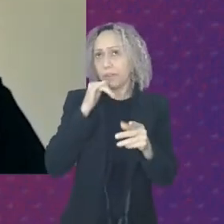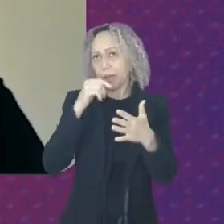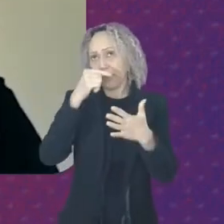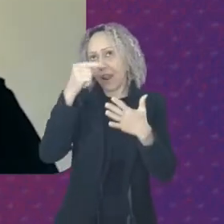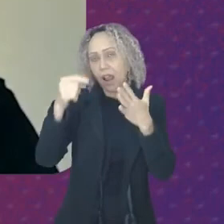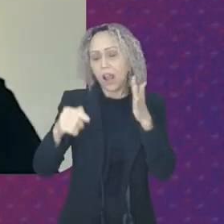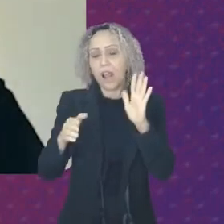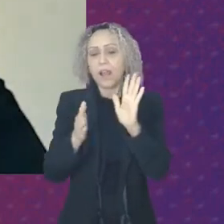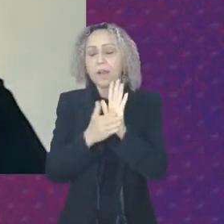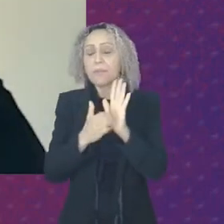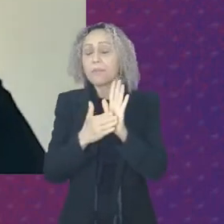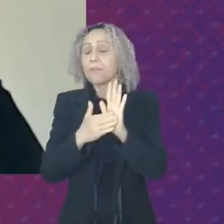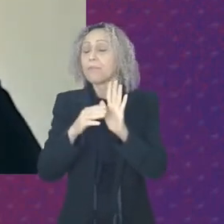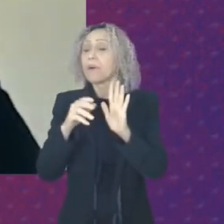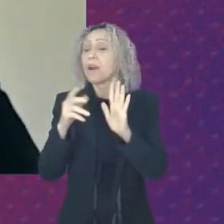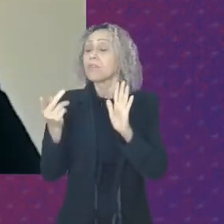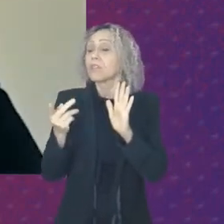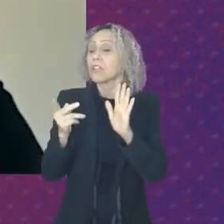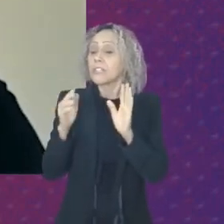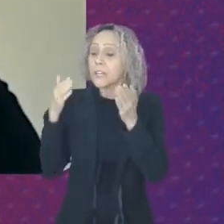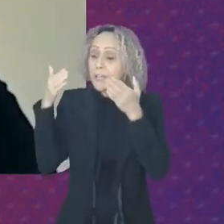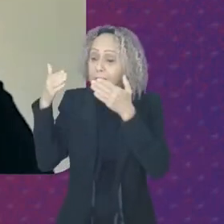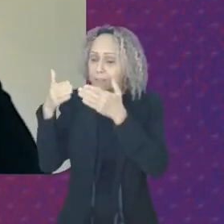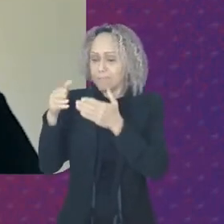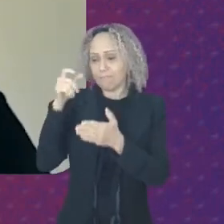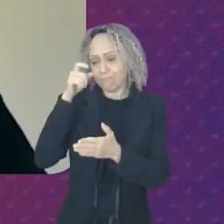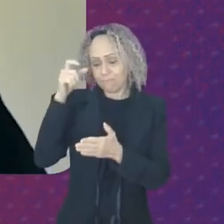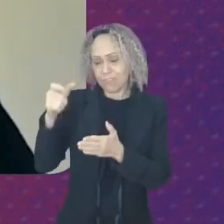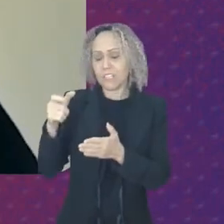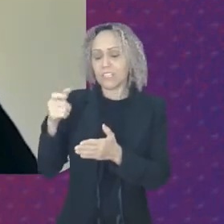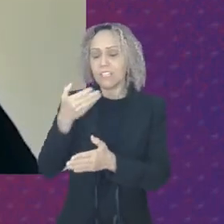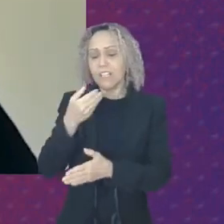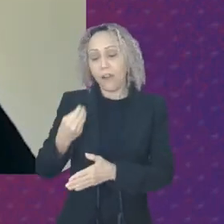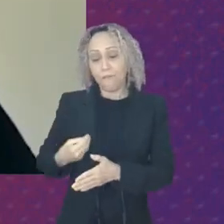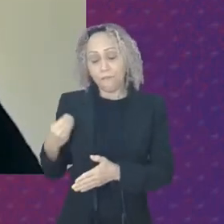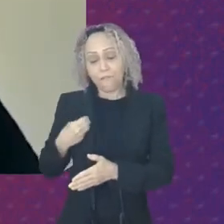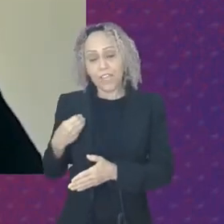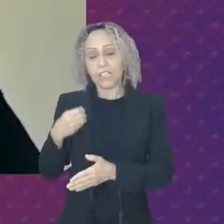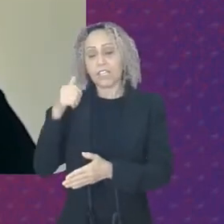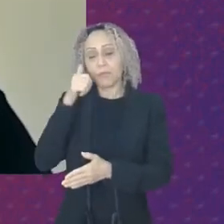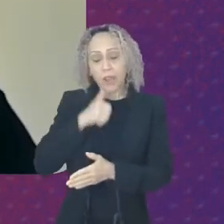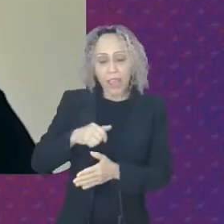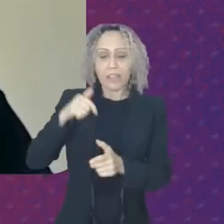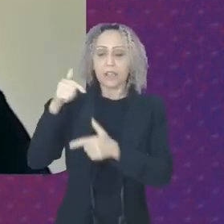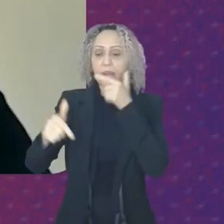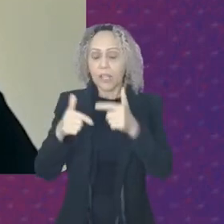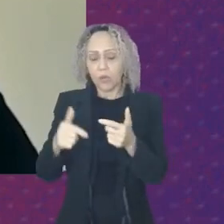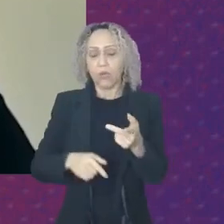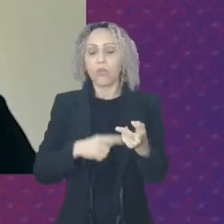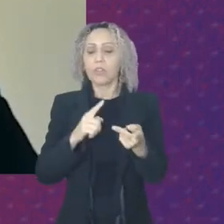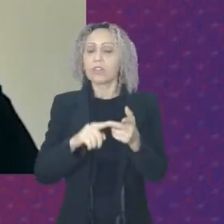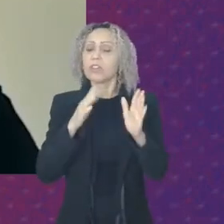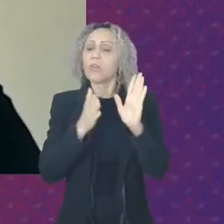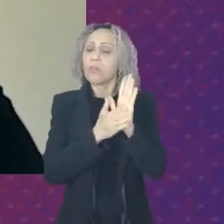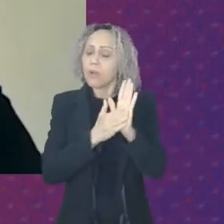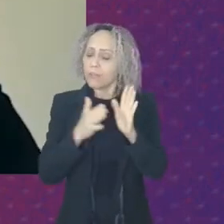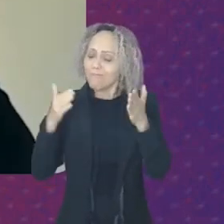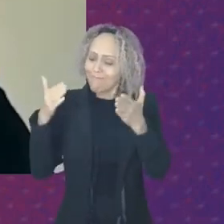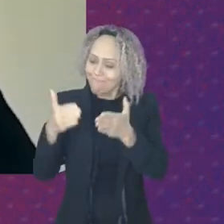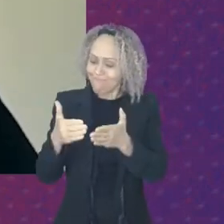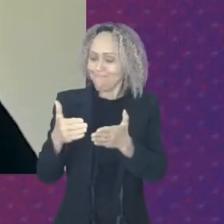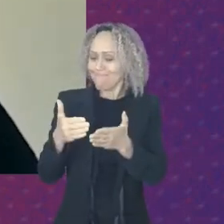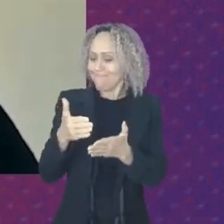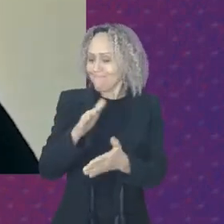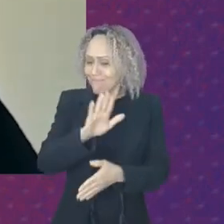trabalhadoras, que tratam principalmente do nosso futuro, do futuro das nossas crianças. São pautas que estão ali